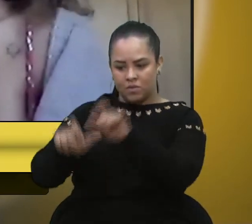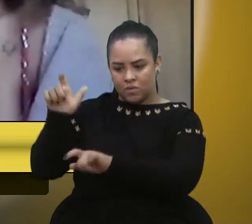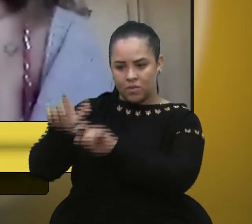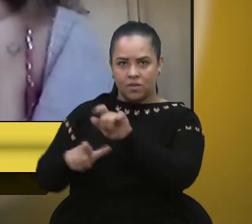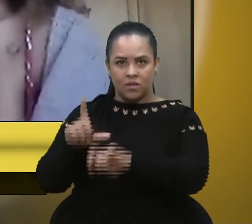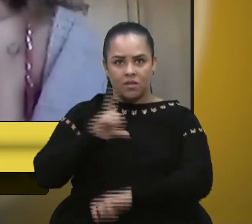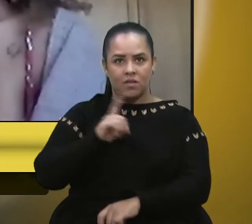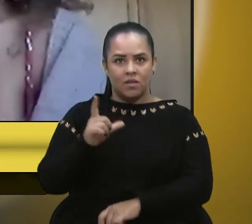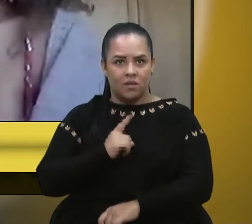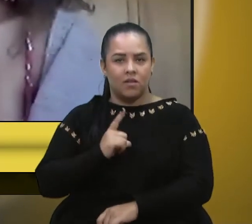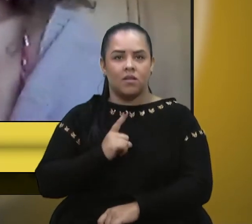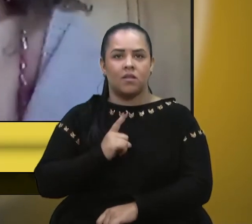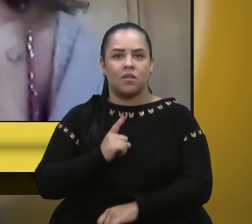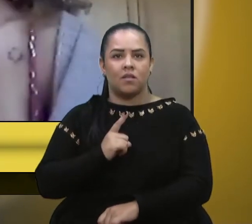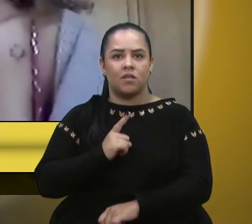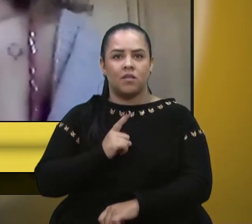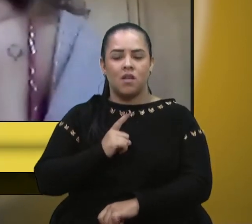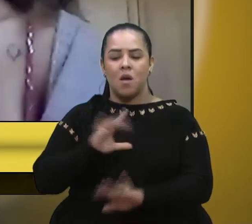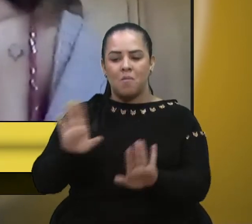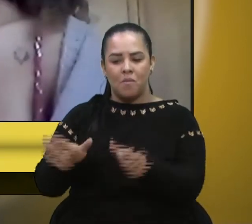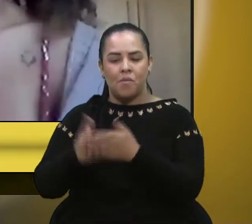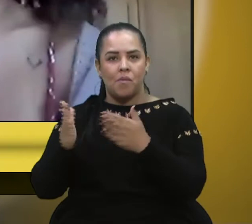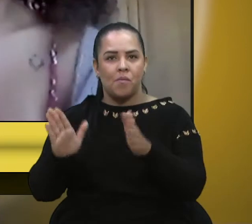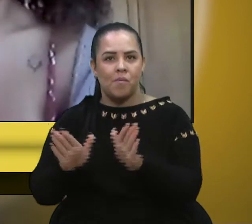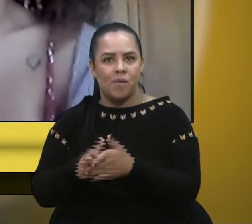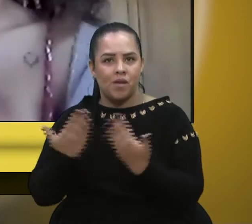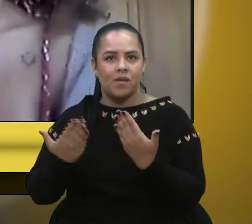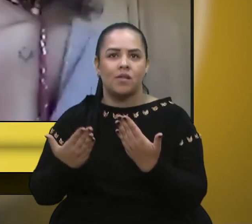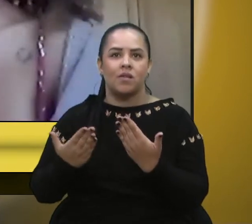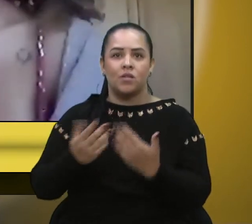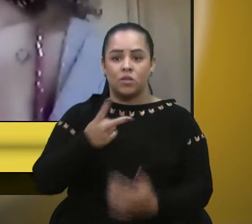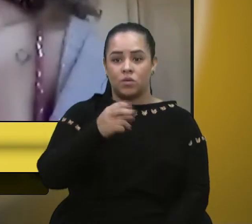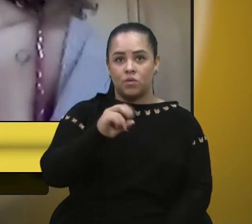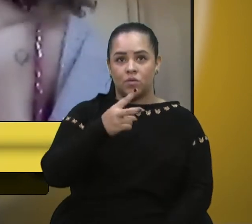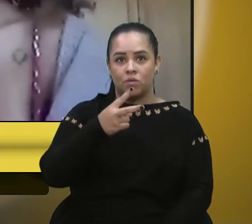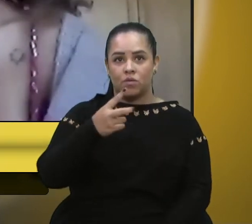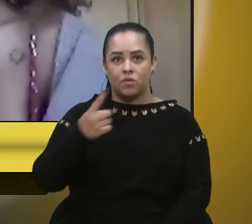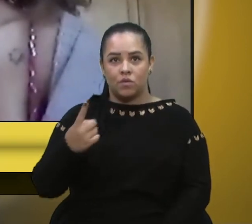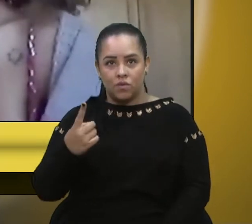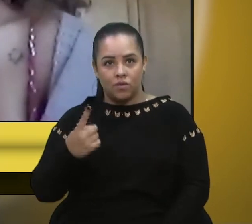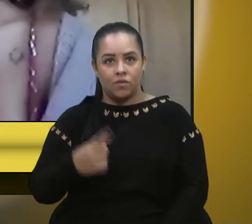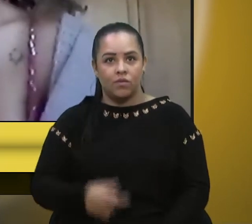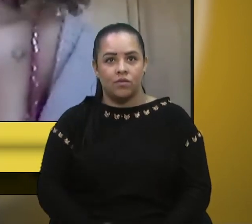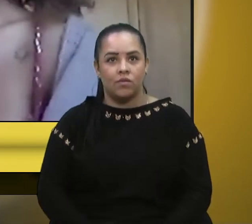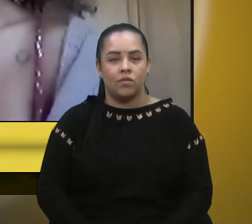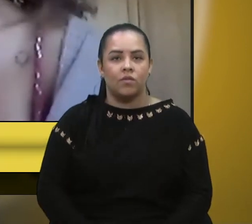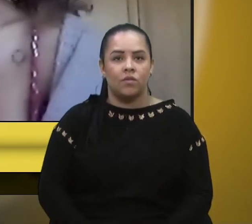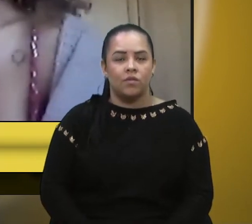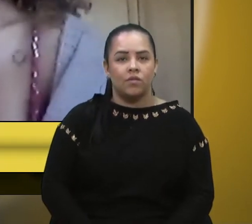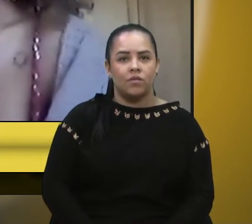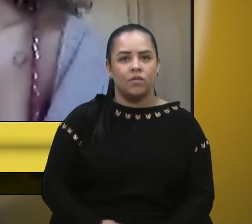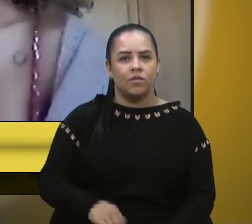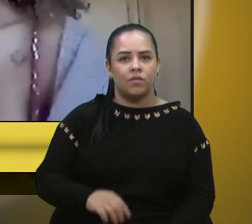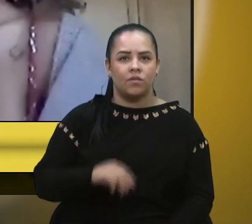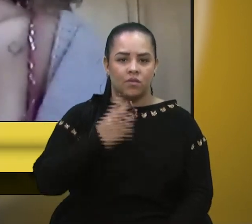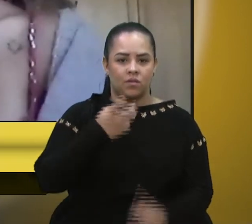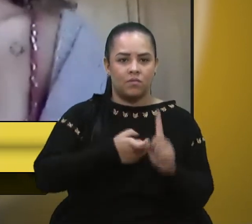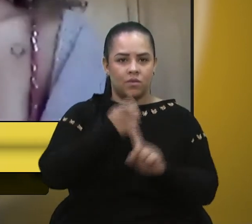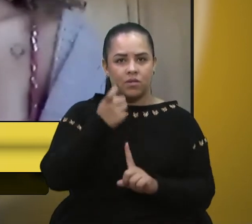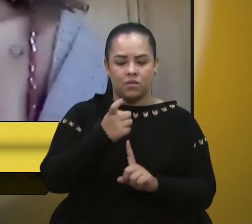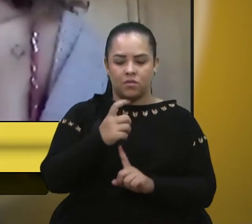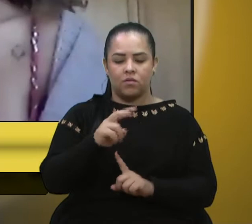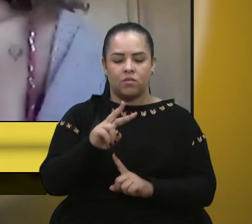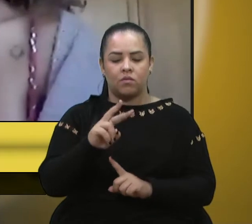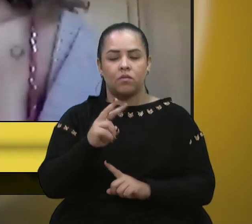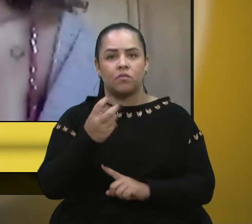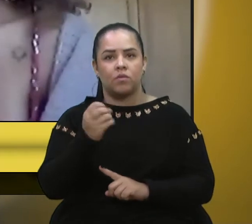situação de extrema pobreza. Em 2021, lembrando, né, que estamos apenas 3 meses de 2021, esse